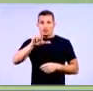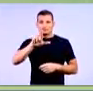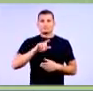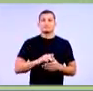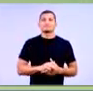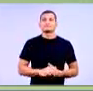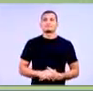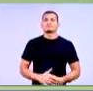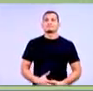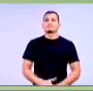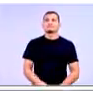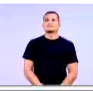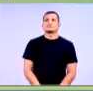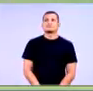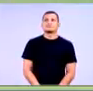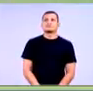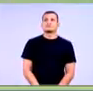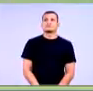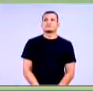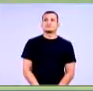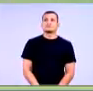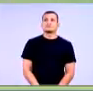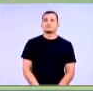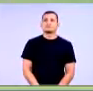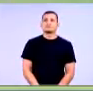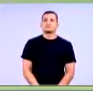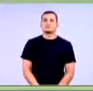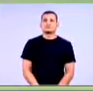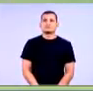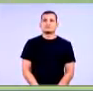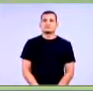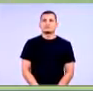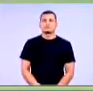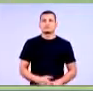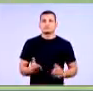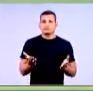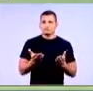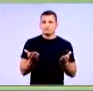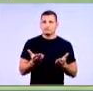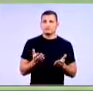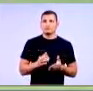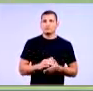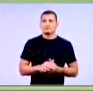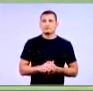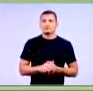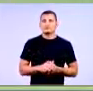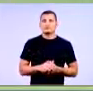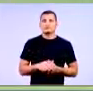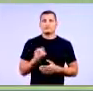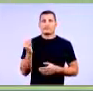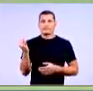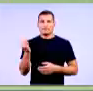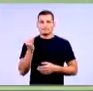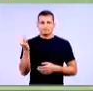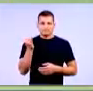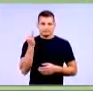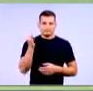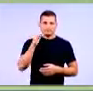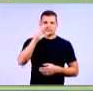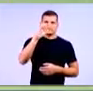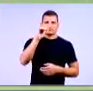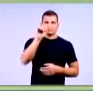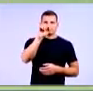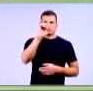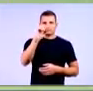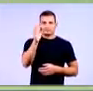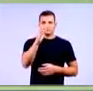bem. Não temos problema com esse conceito. E aí vamos falar então do que é importante, que é o diagrama de caso de